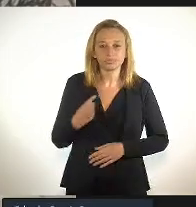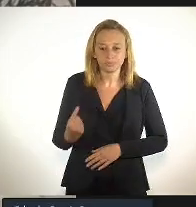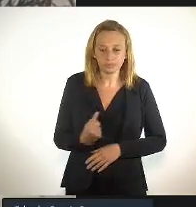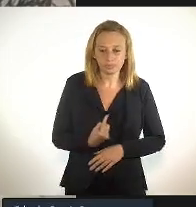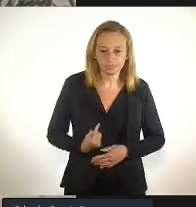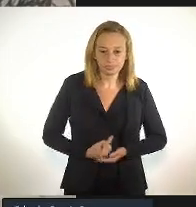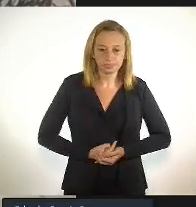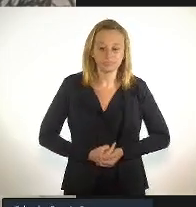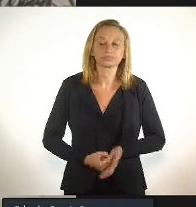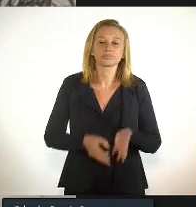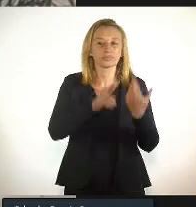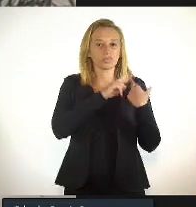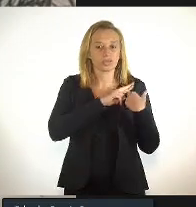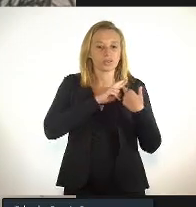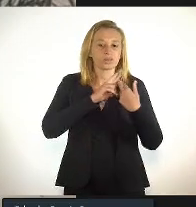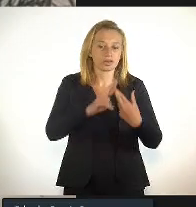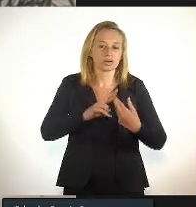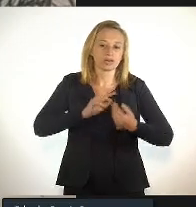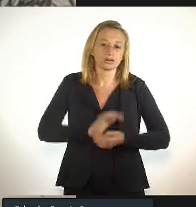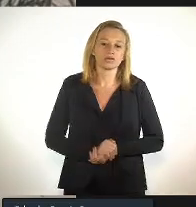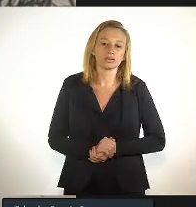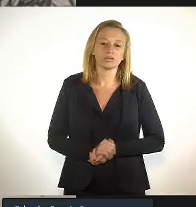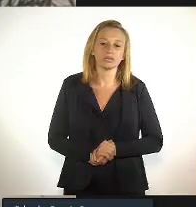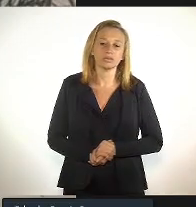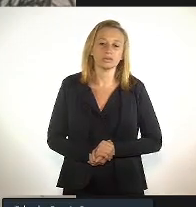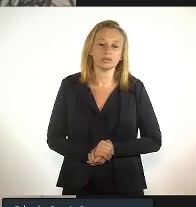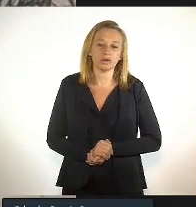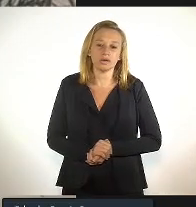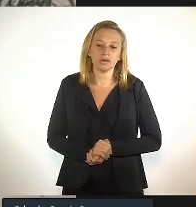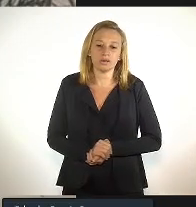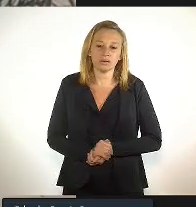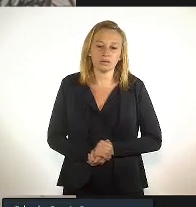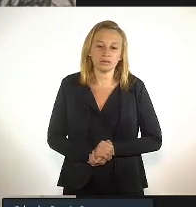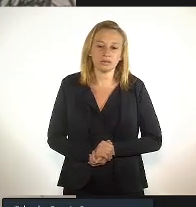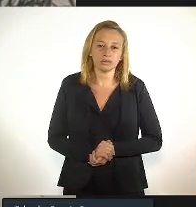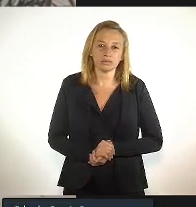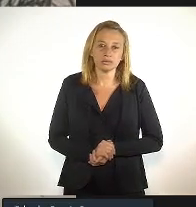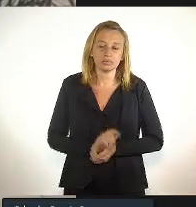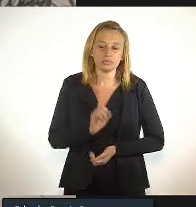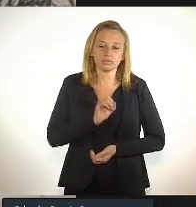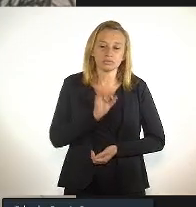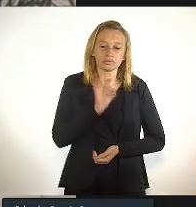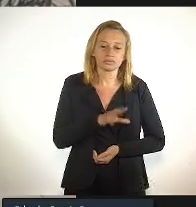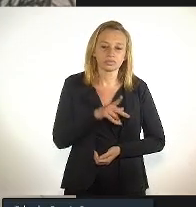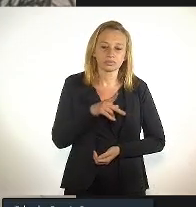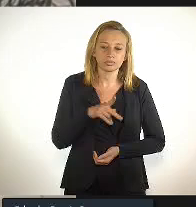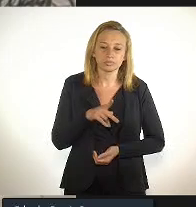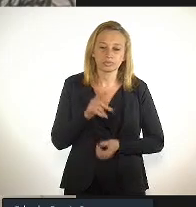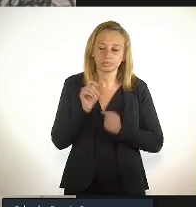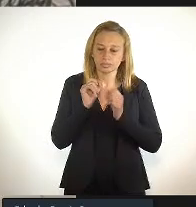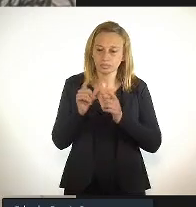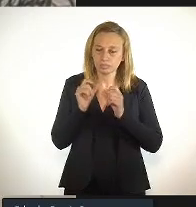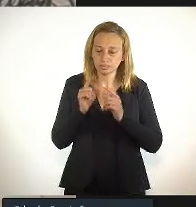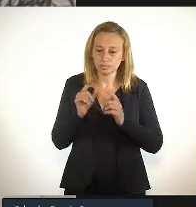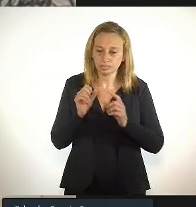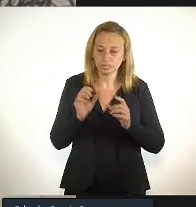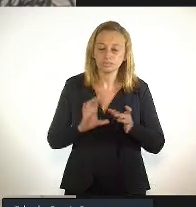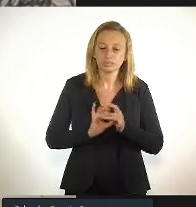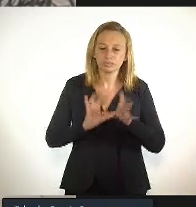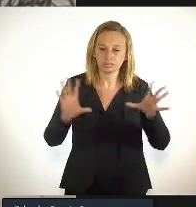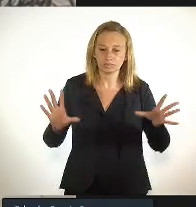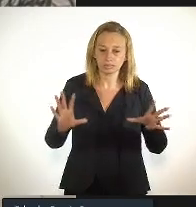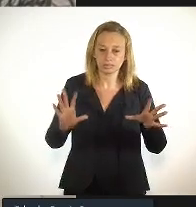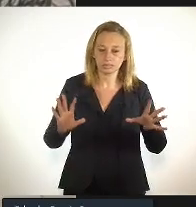a responsabilidade de não só questionar o mito da democracia